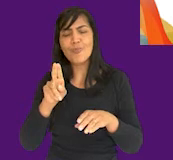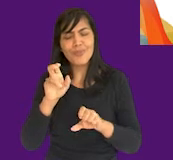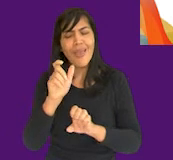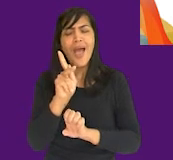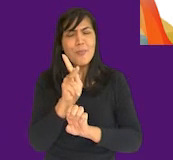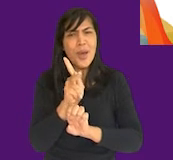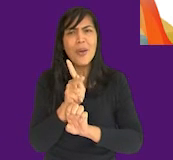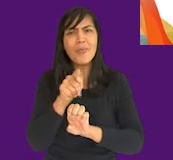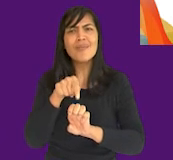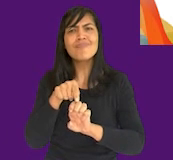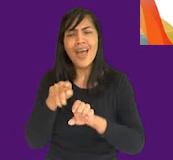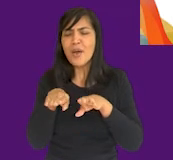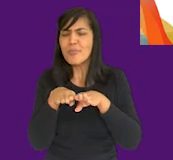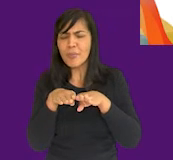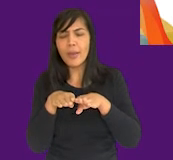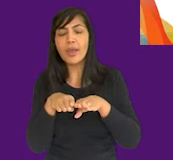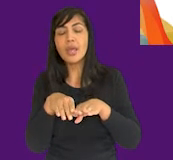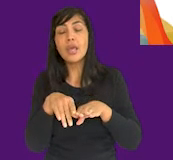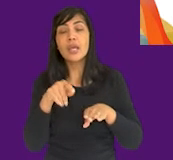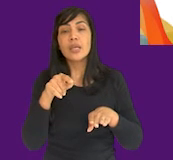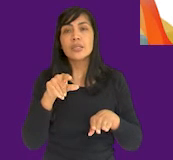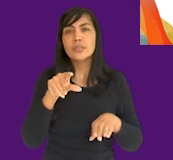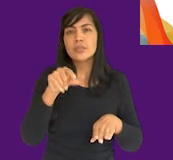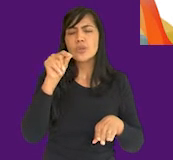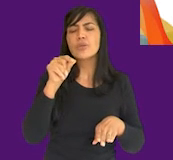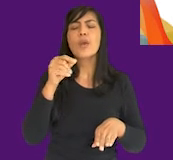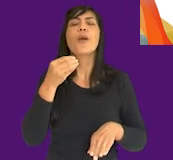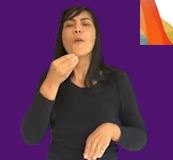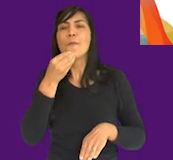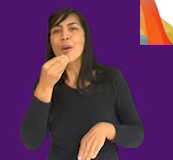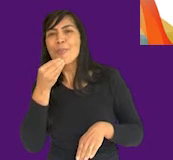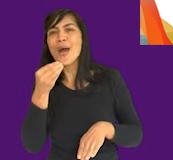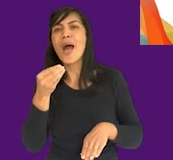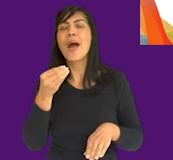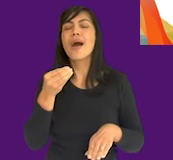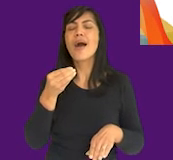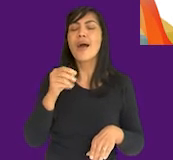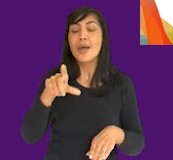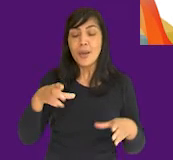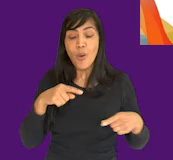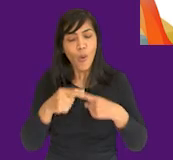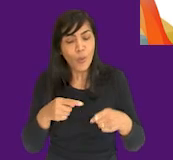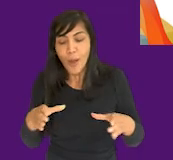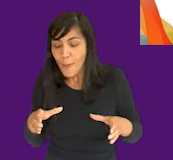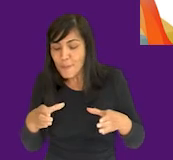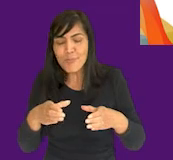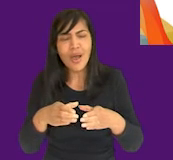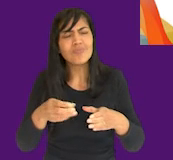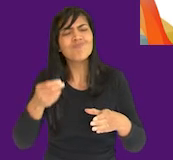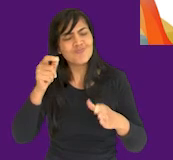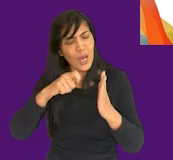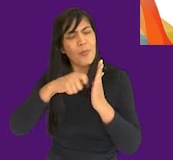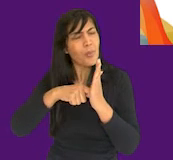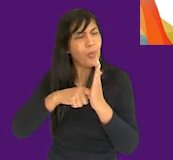Clarinha foi diferente também E identificando aí é oportunidades em outros setores não importa esse